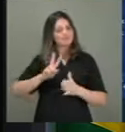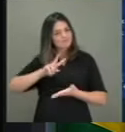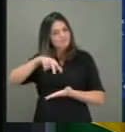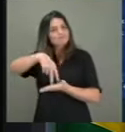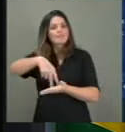imobil